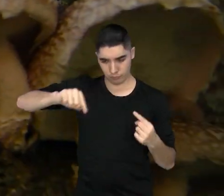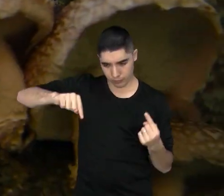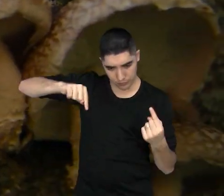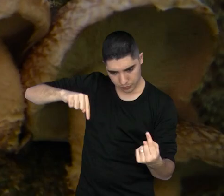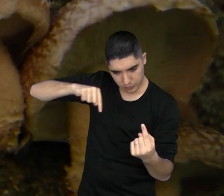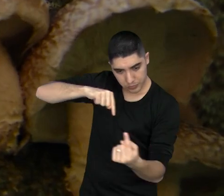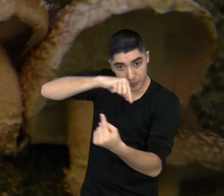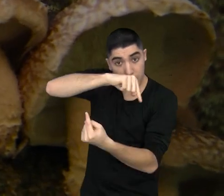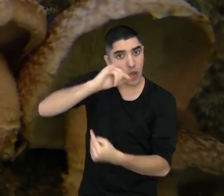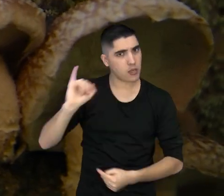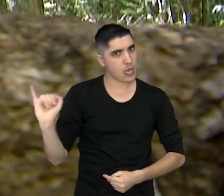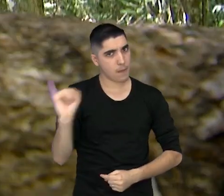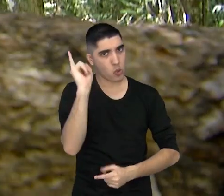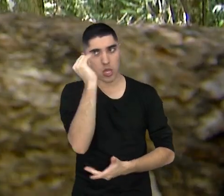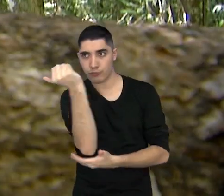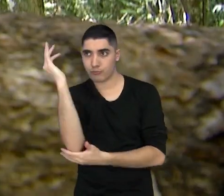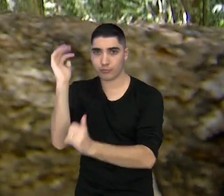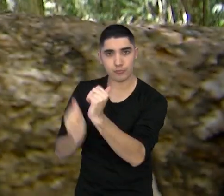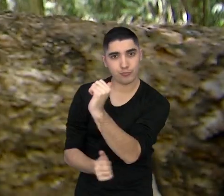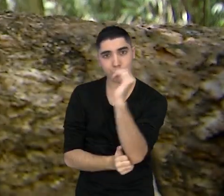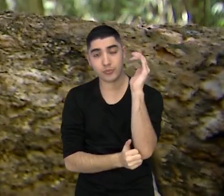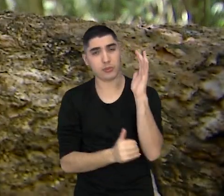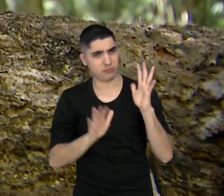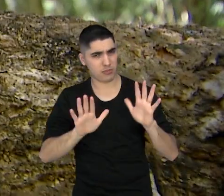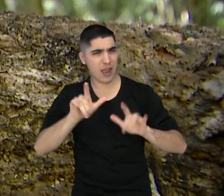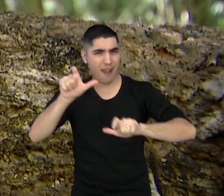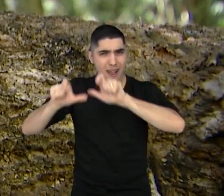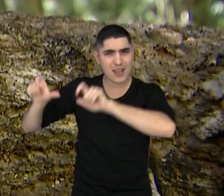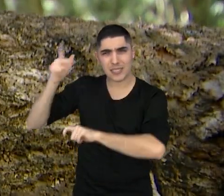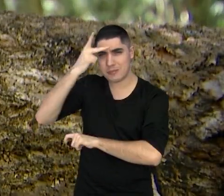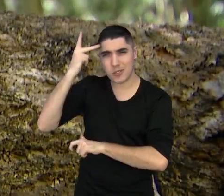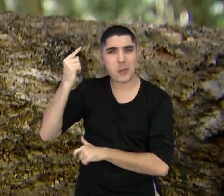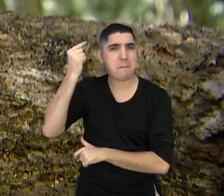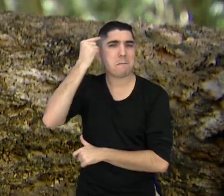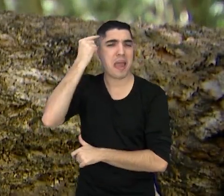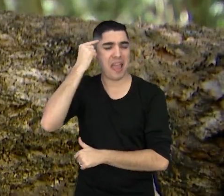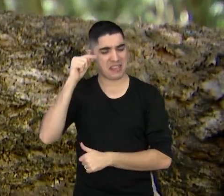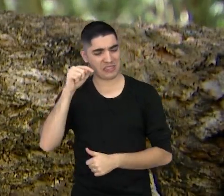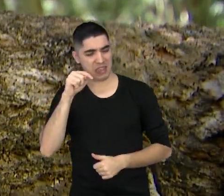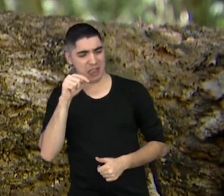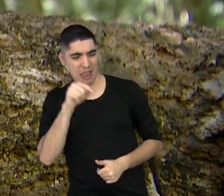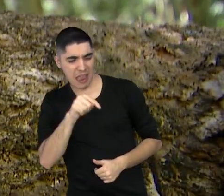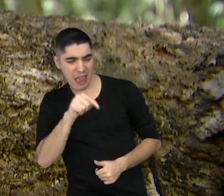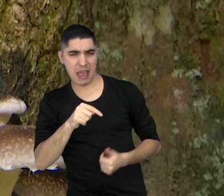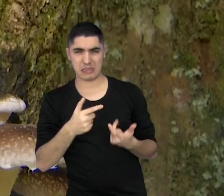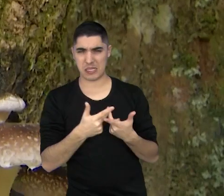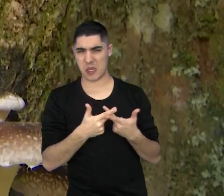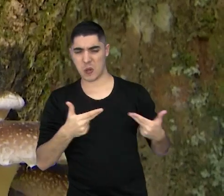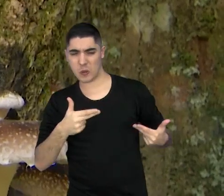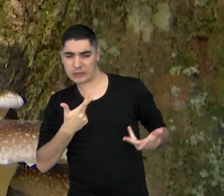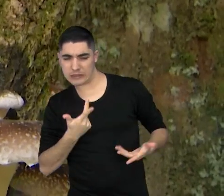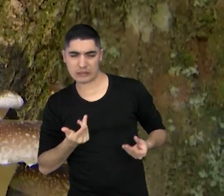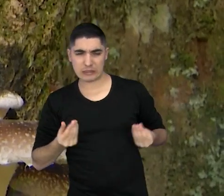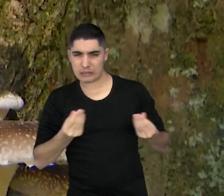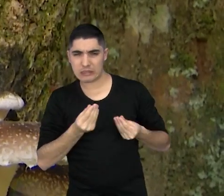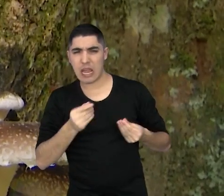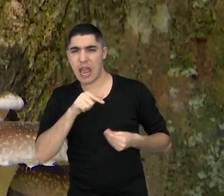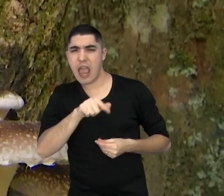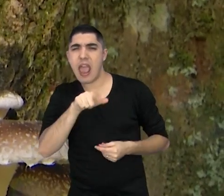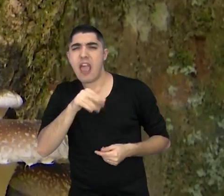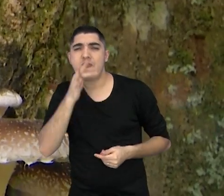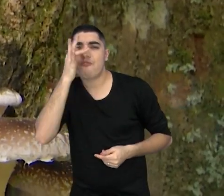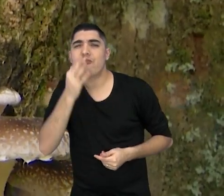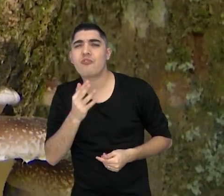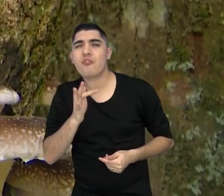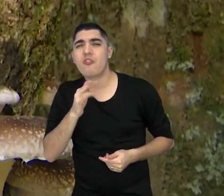produtiva importante e, ao contrário do que muita gente pensa, os cogumelos não são vegetais,